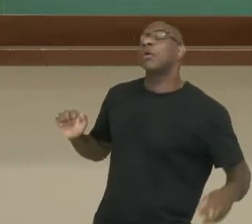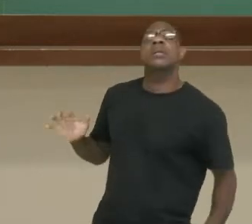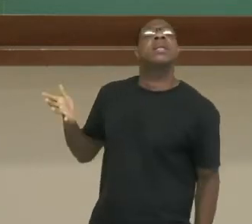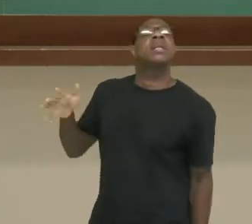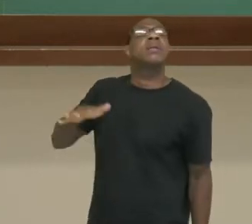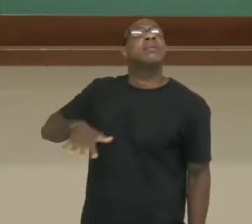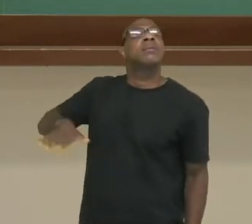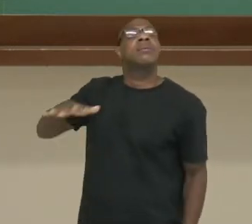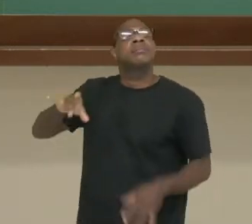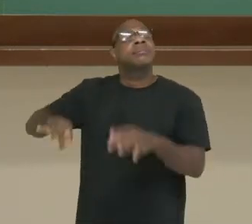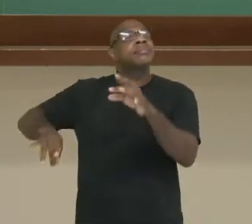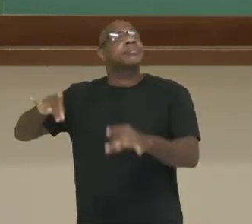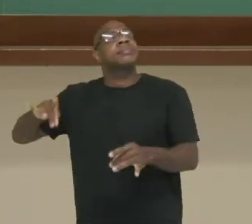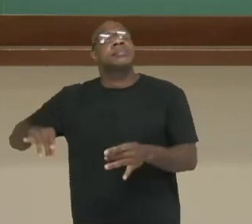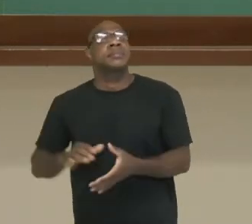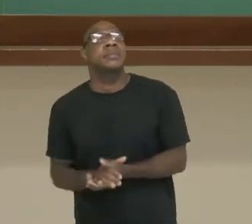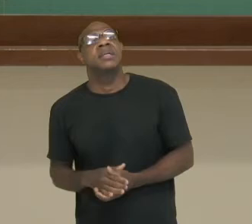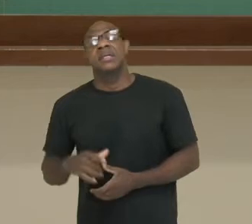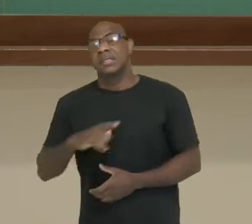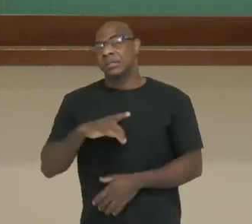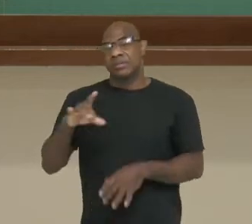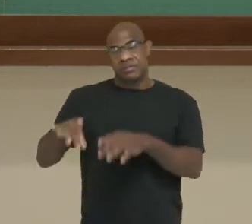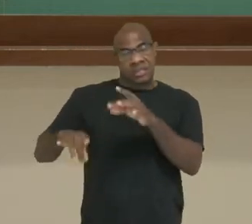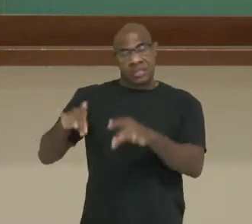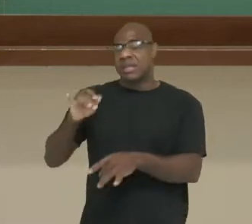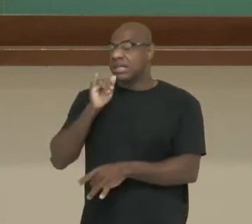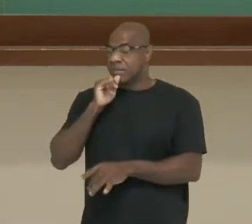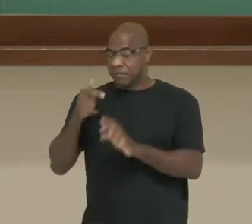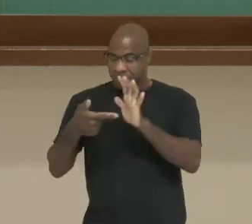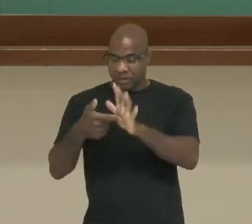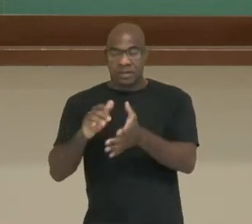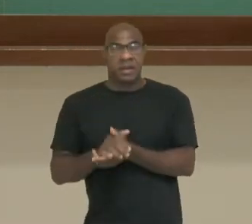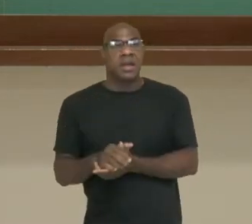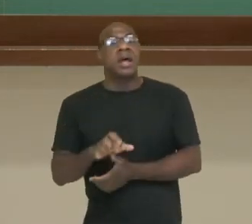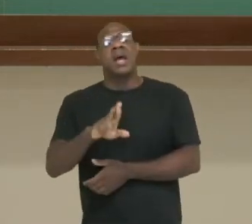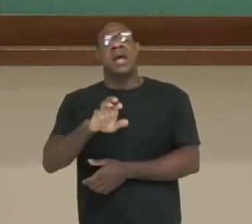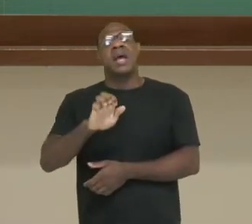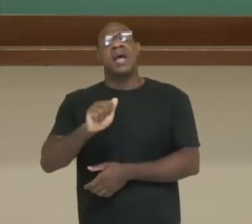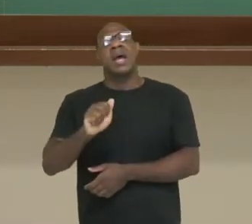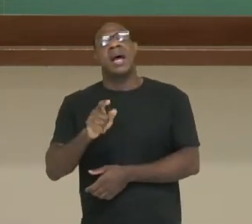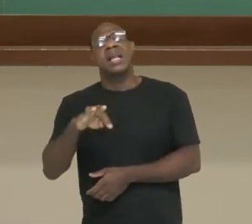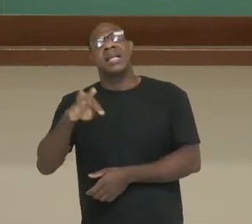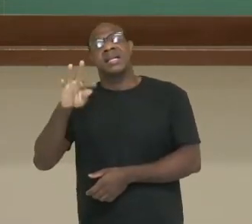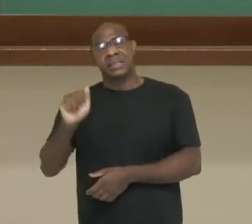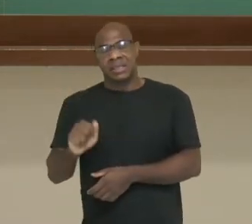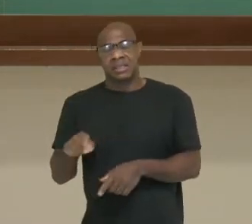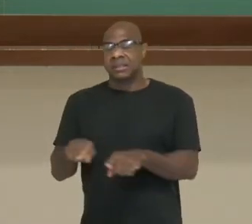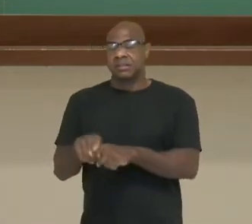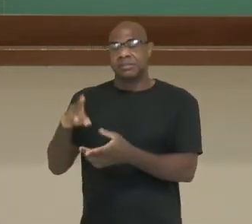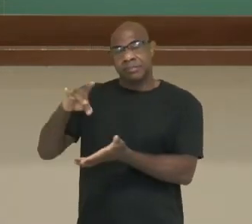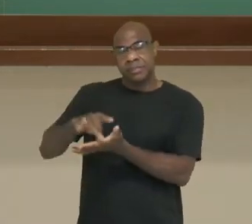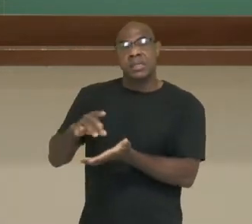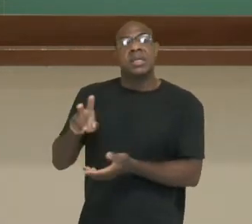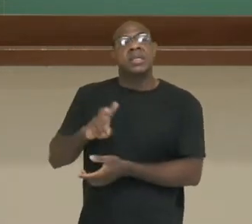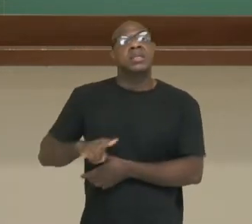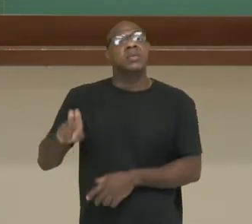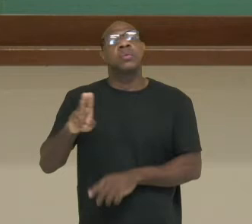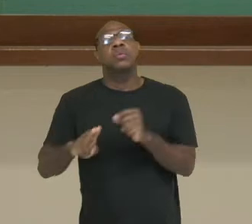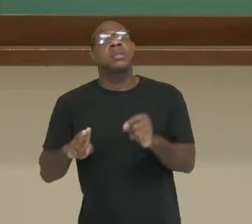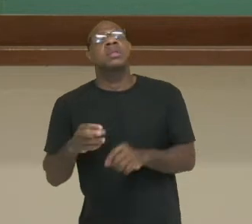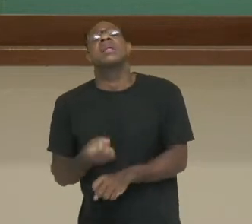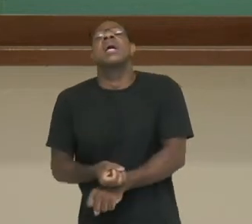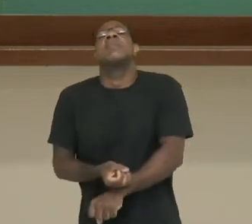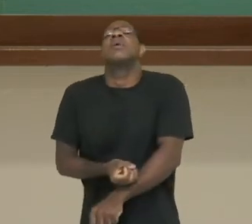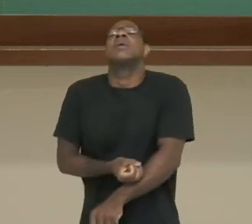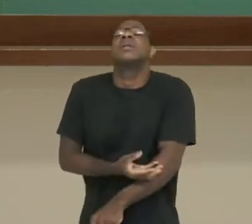cena. Nós temos o teatro, por exemplo, o teatro, né, realista ali do Konstantin Stanislavski, que usa toda a questão da